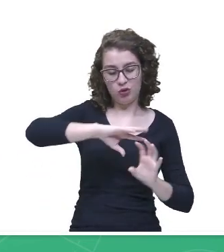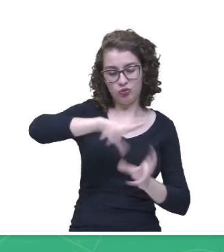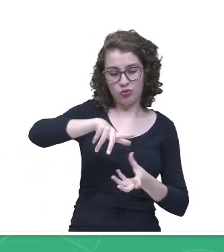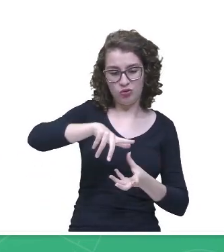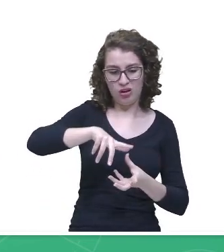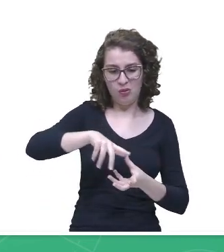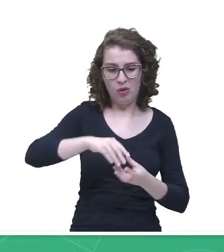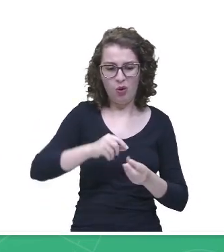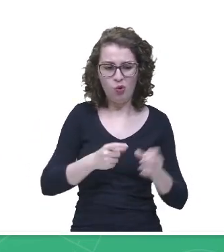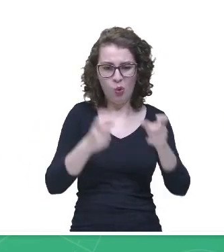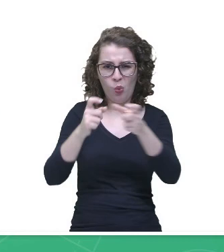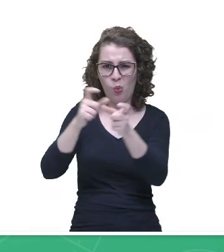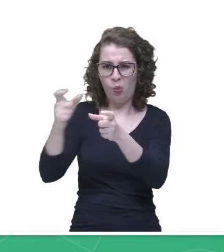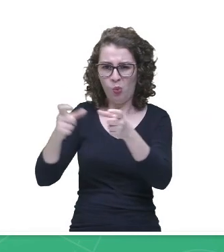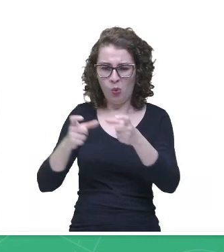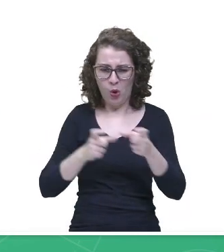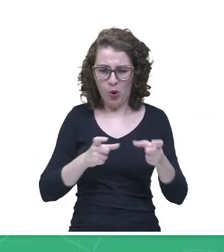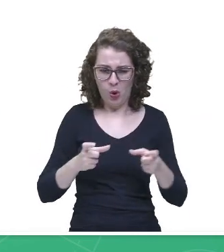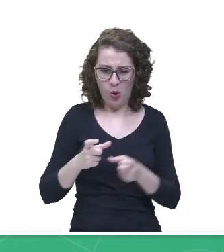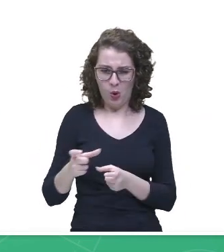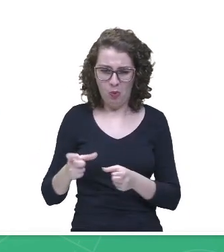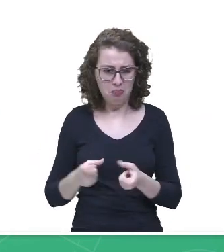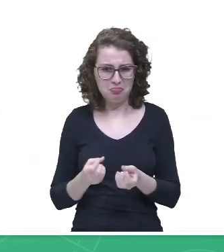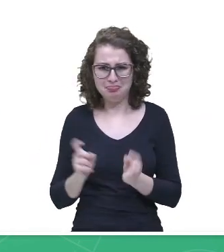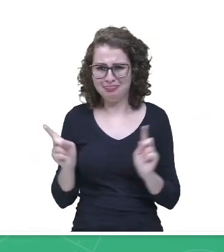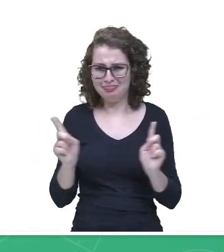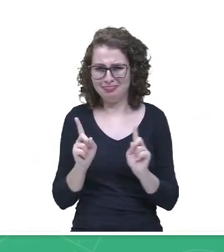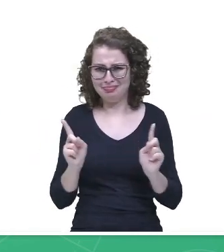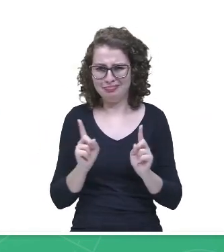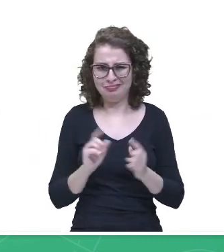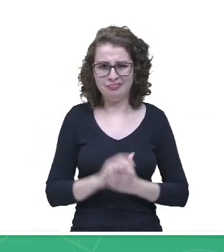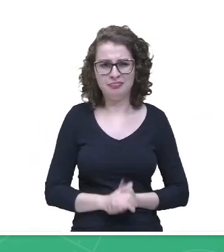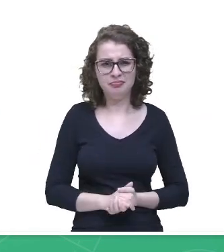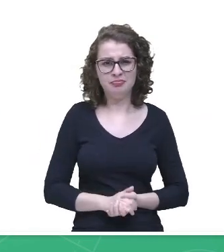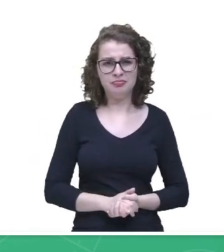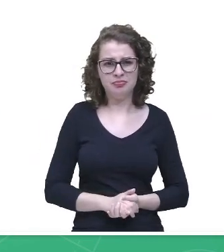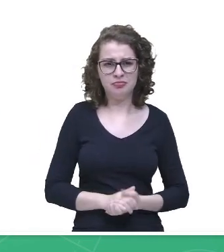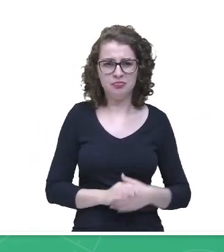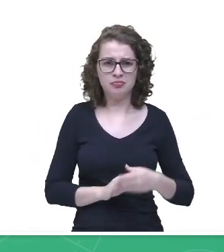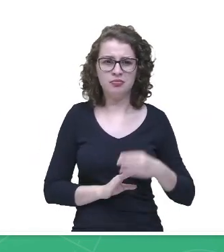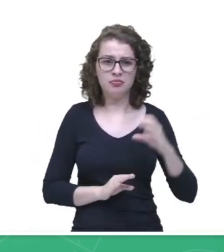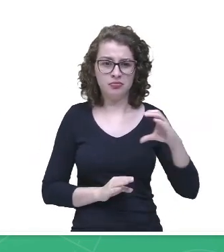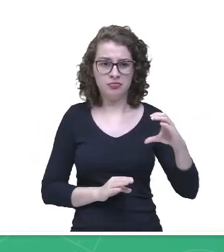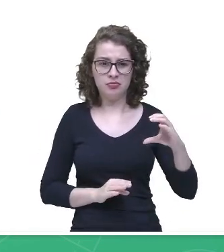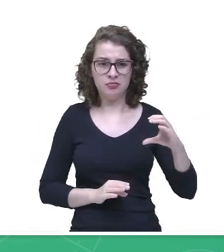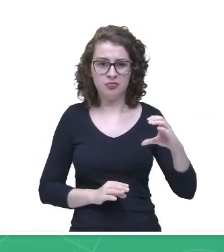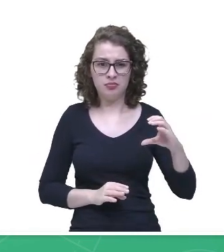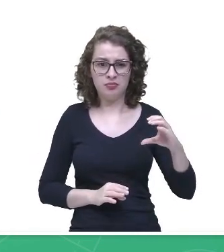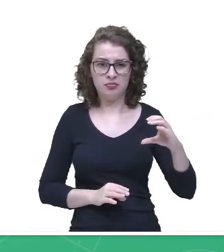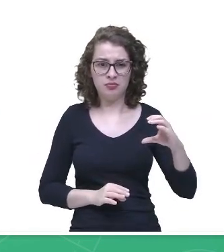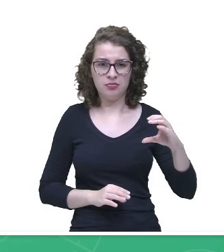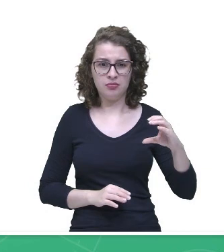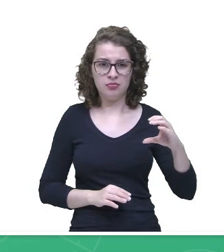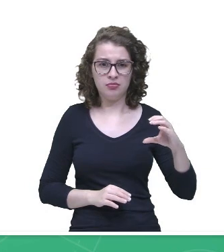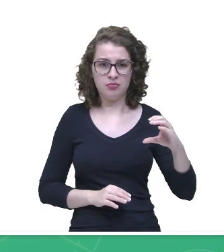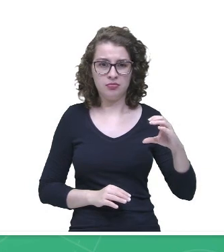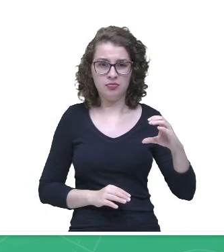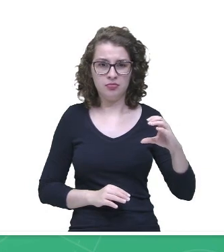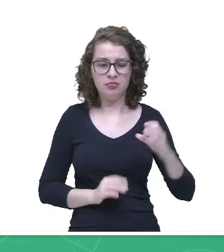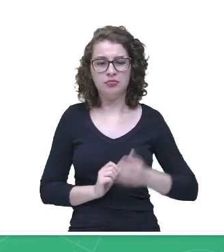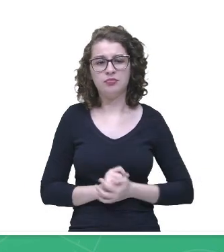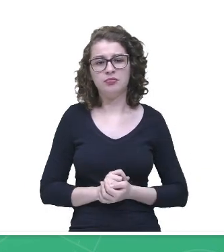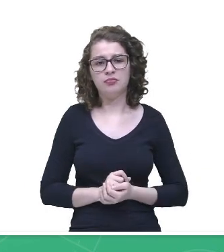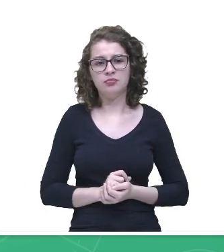com a posição geográfica, com a localização geográfica, tá? Na letra C, diz o